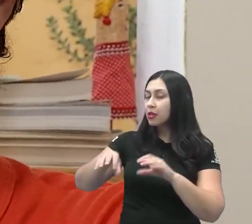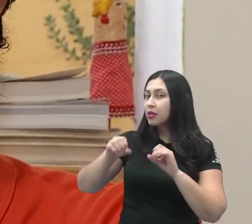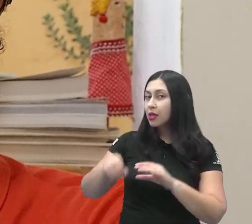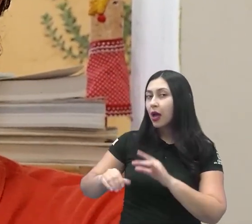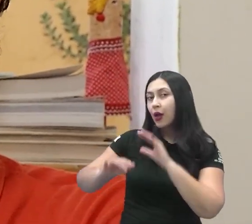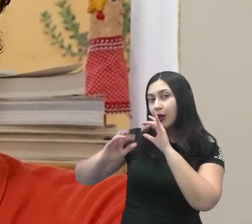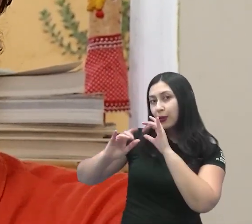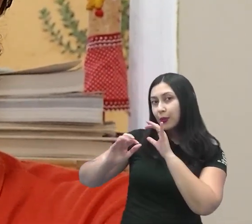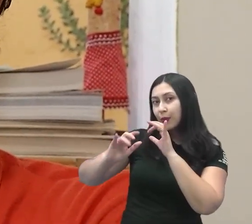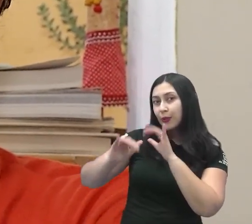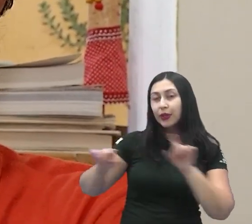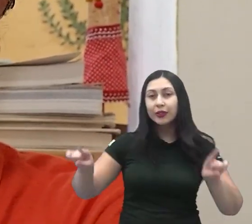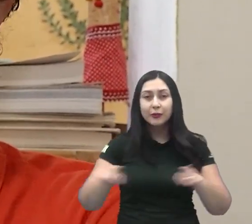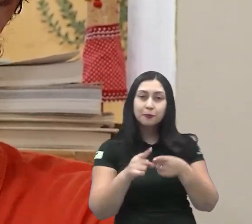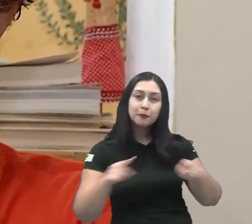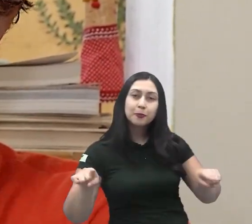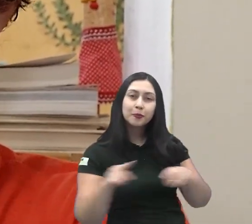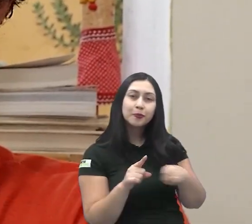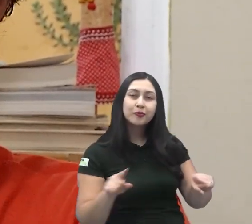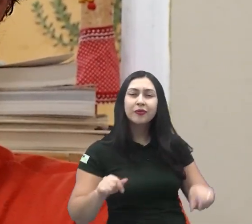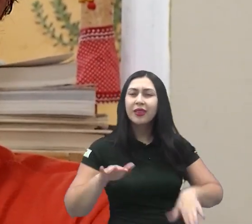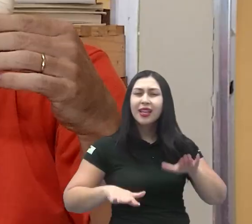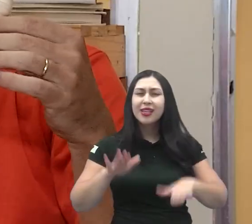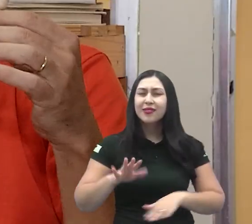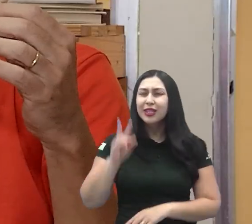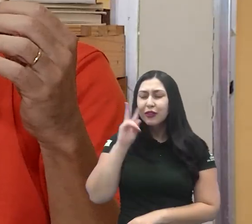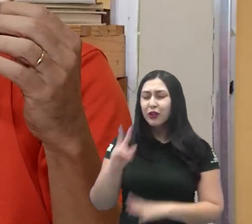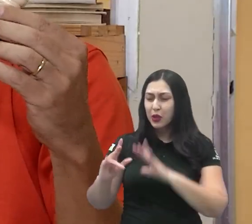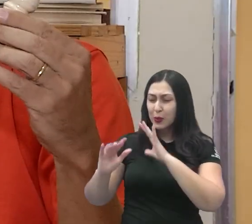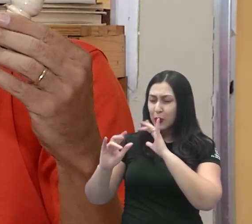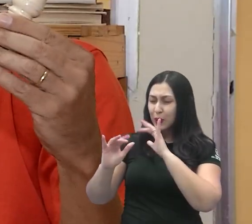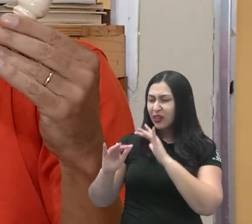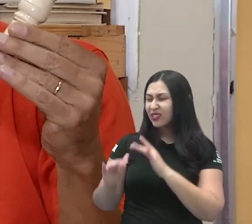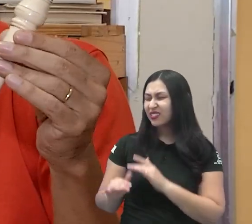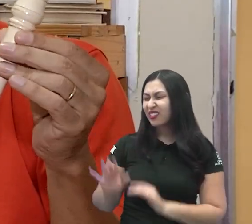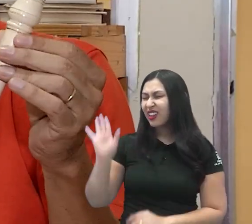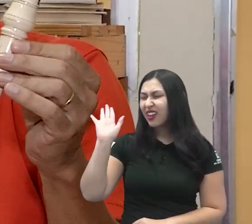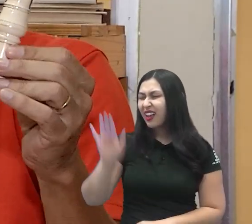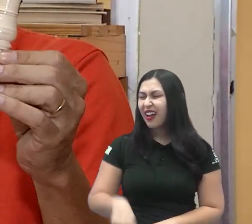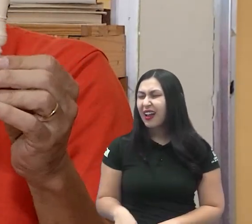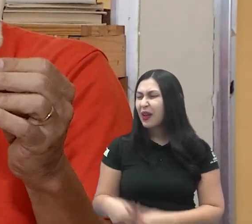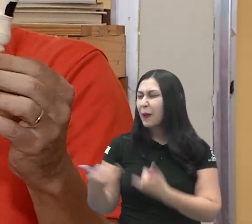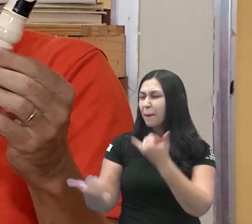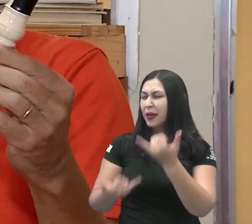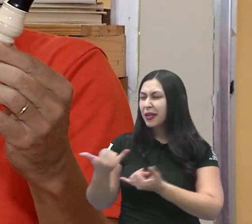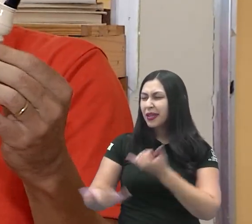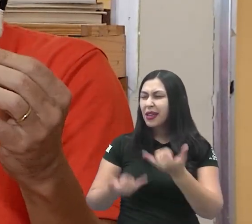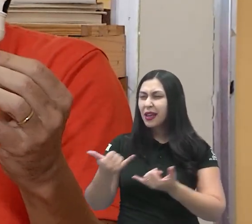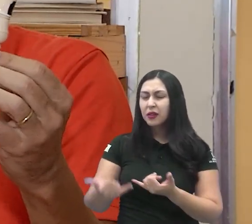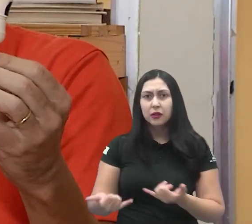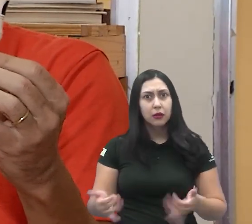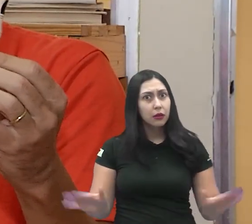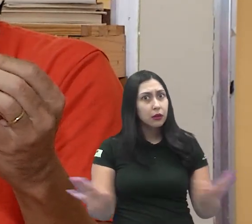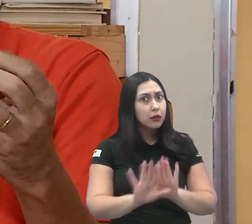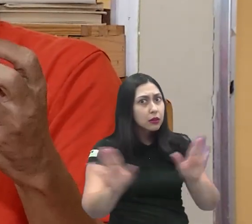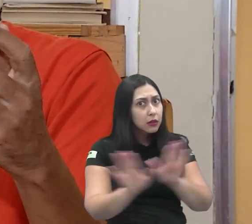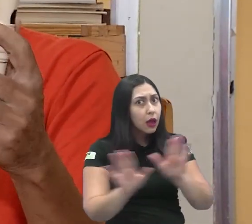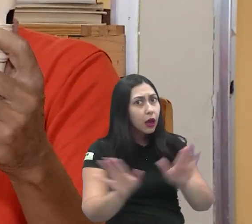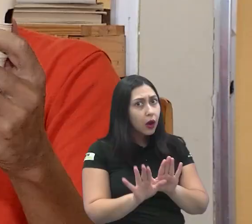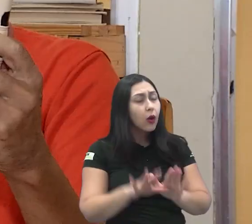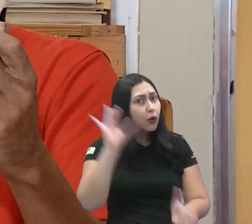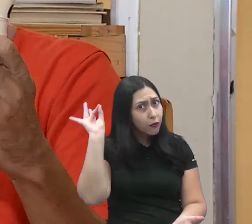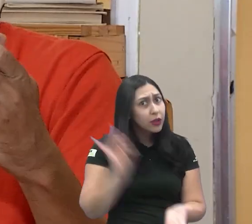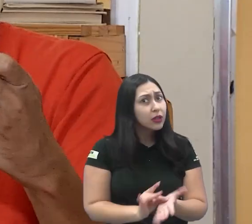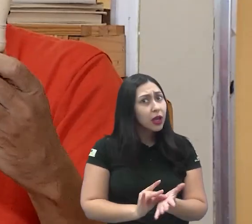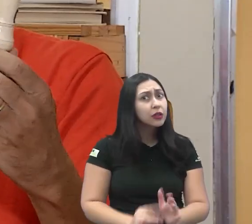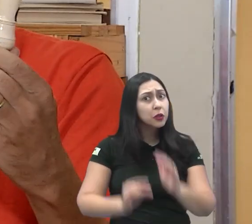pelas aulas de flauta e musicalização. O pessoal subestima muito esse instrumento que é um instrumento de brinquedo. Daí eu